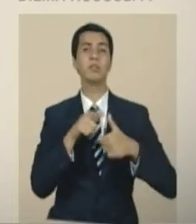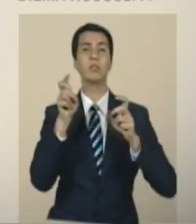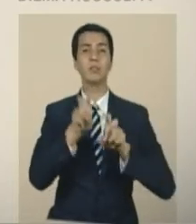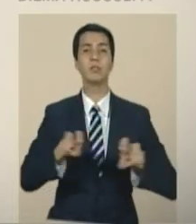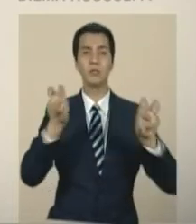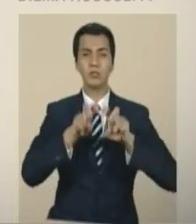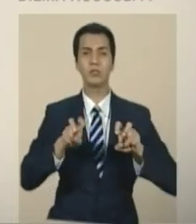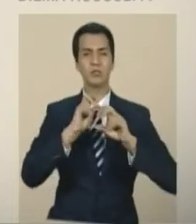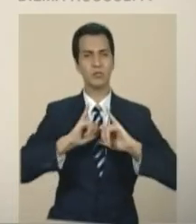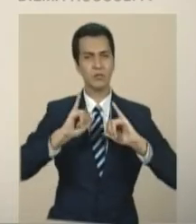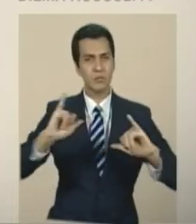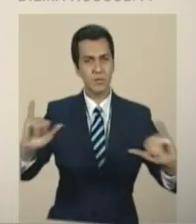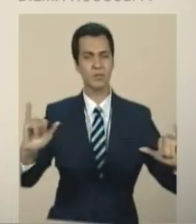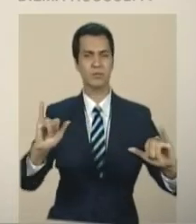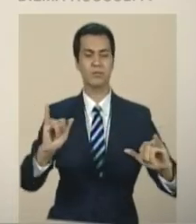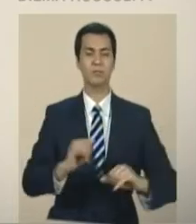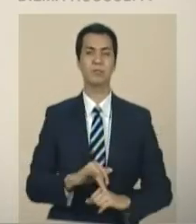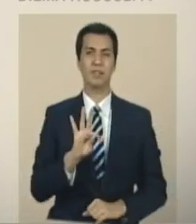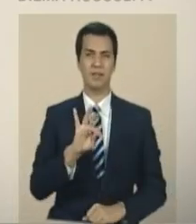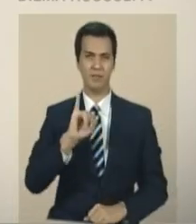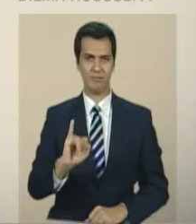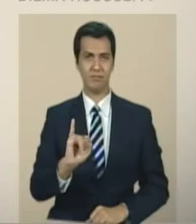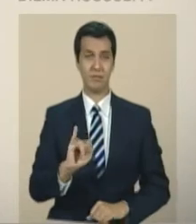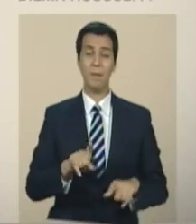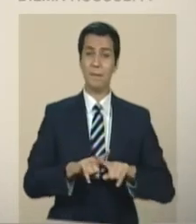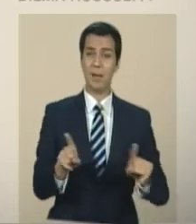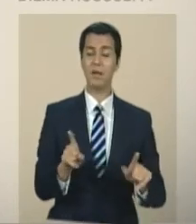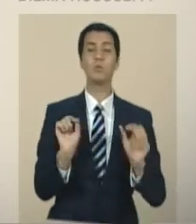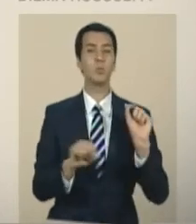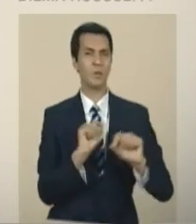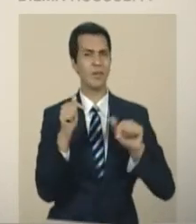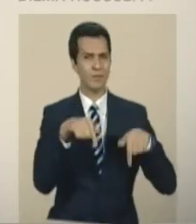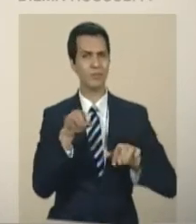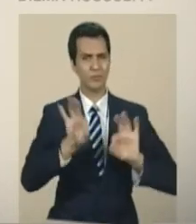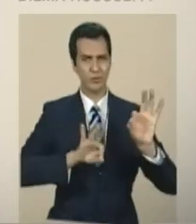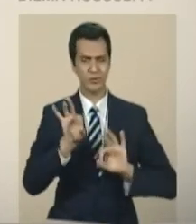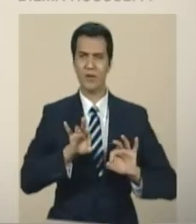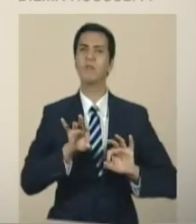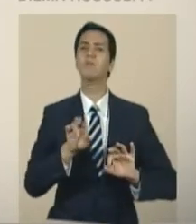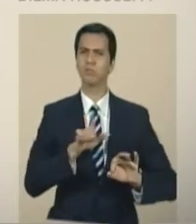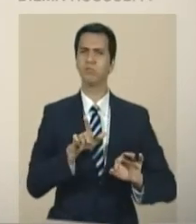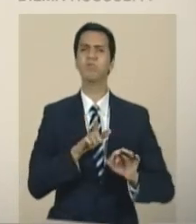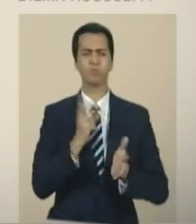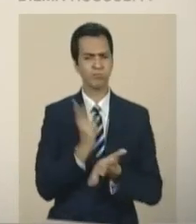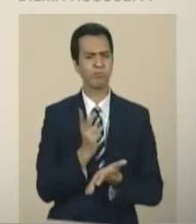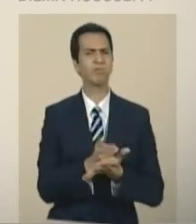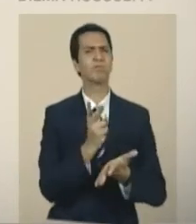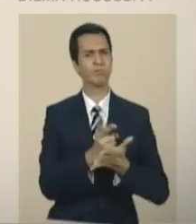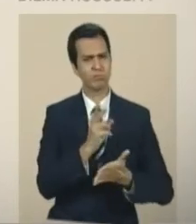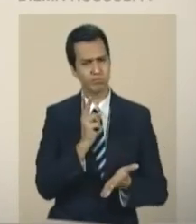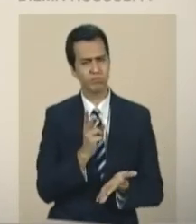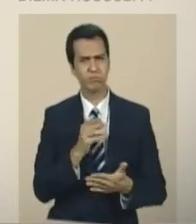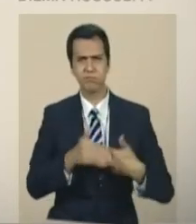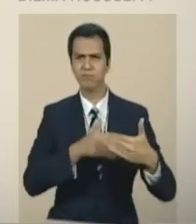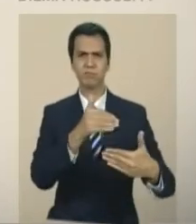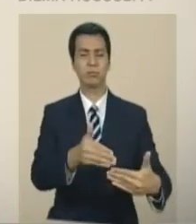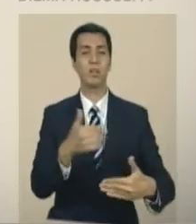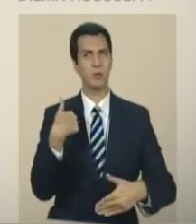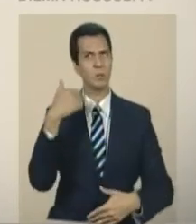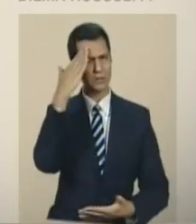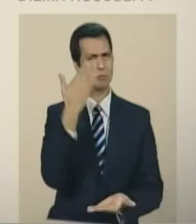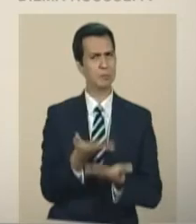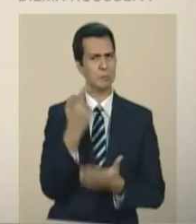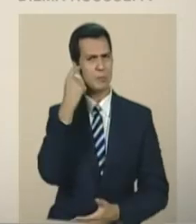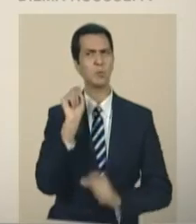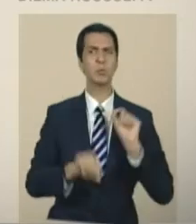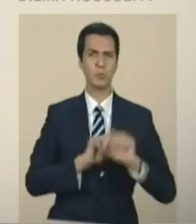agora Luciano Esse é um programa que veio para ficar tenho a certeza de que depois desse 101 mil